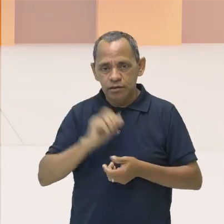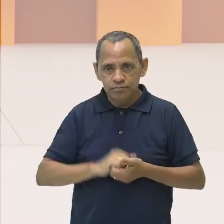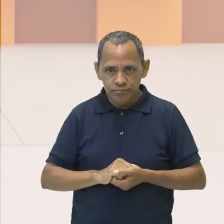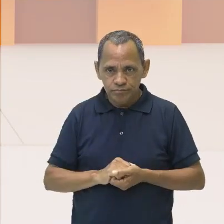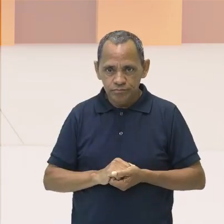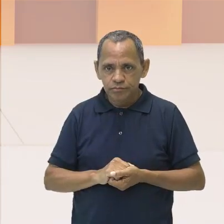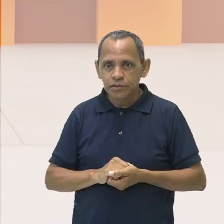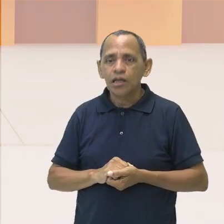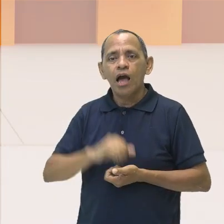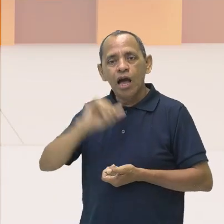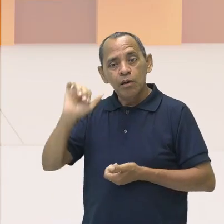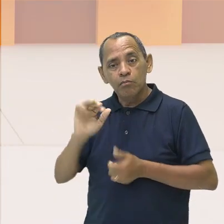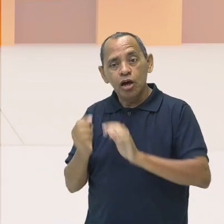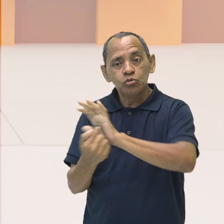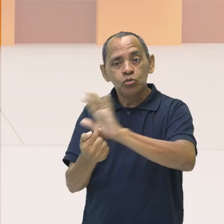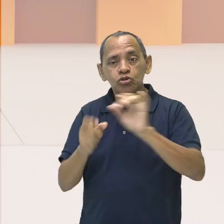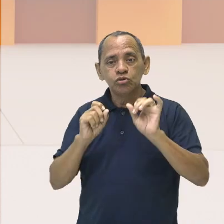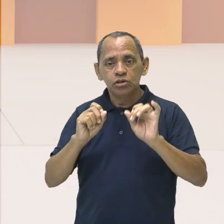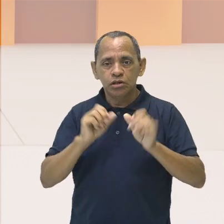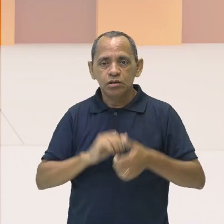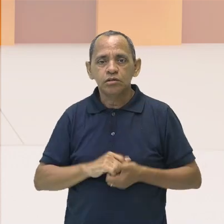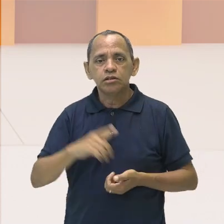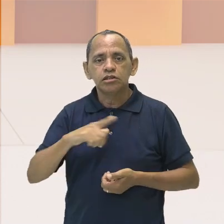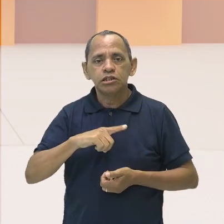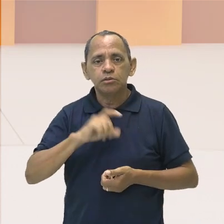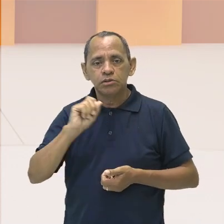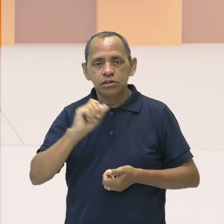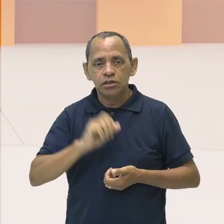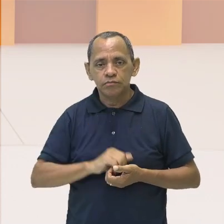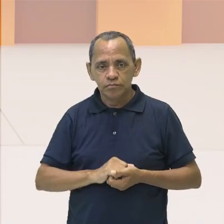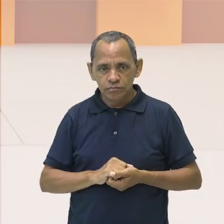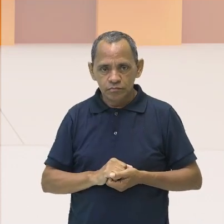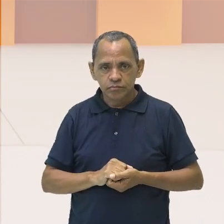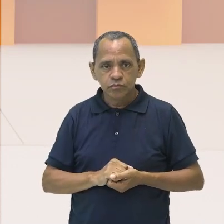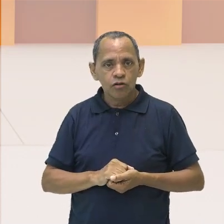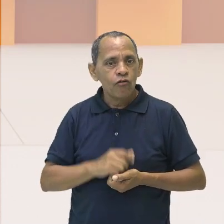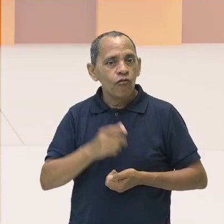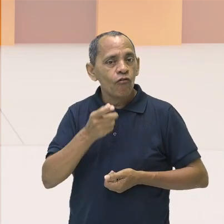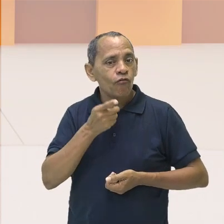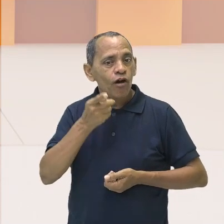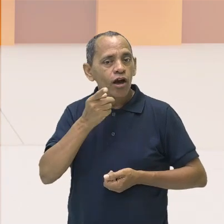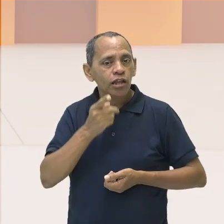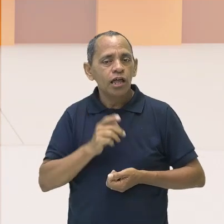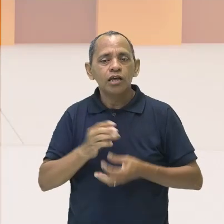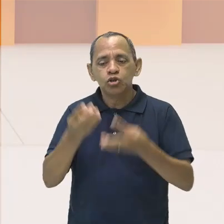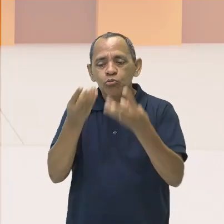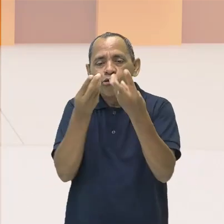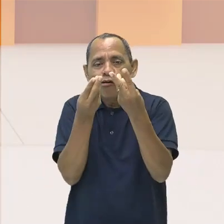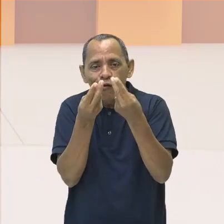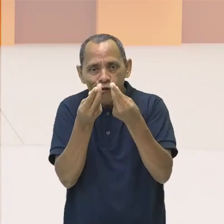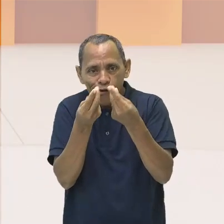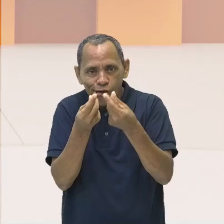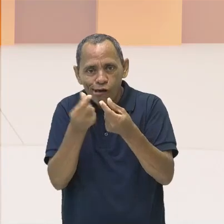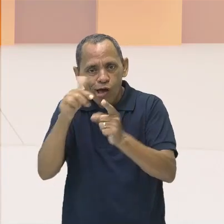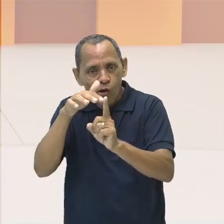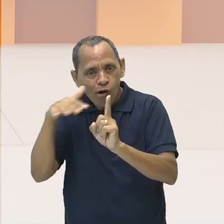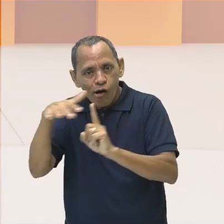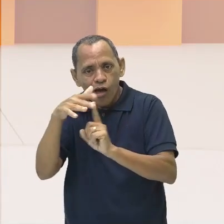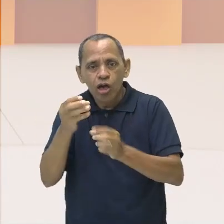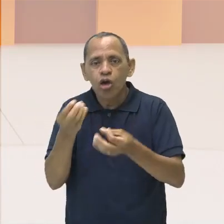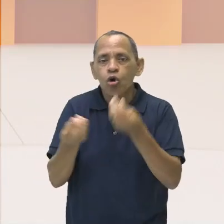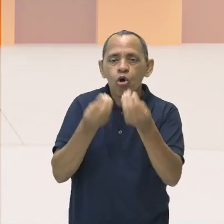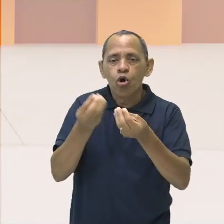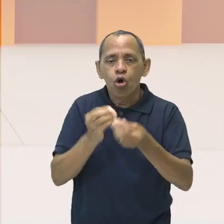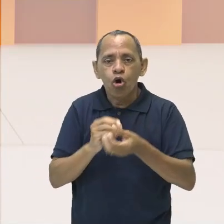nas nossas imagens, nós temos aqui imagens que vão falar sobre essa degradação ambiental, como a queima de